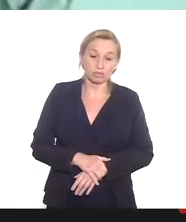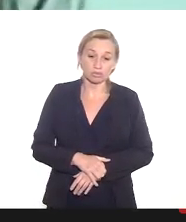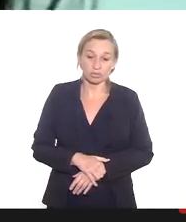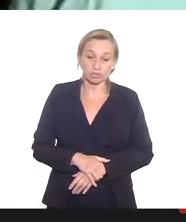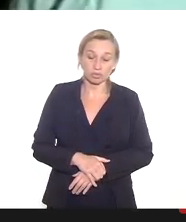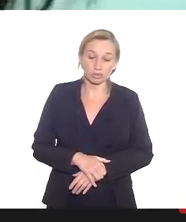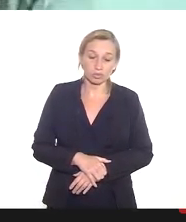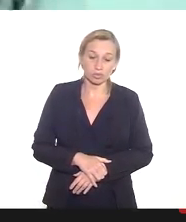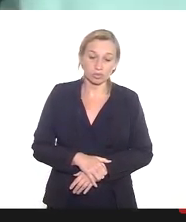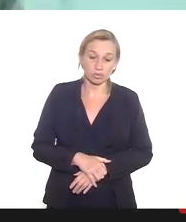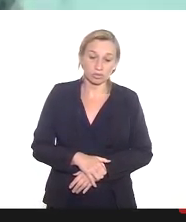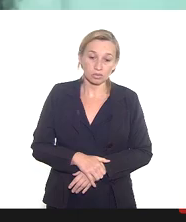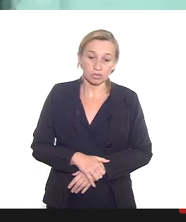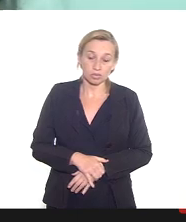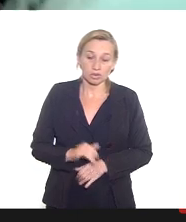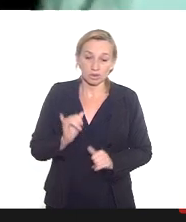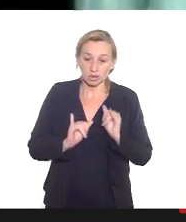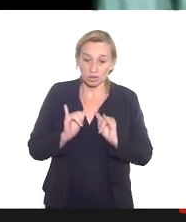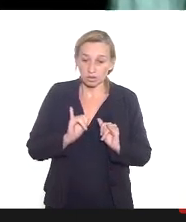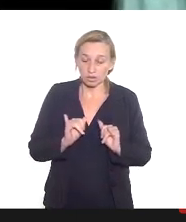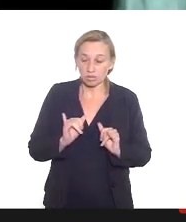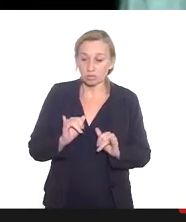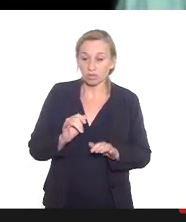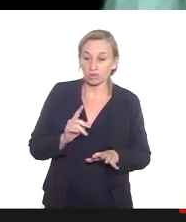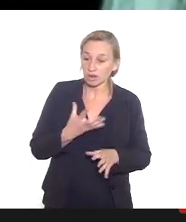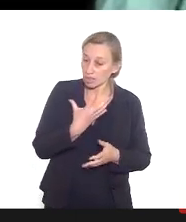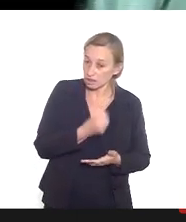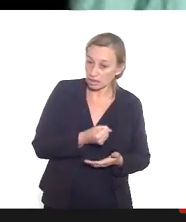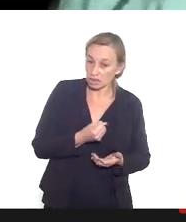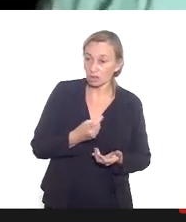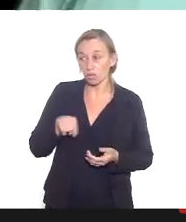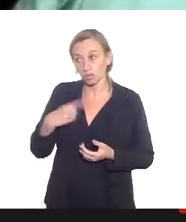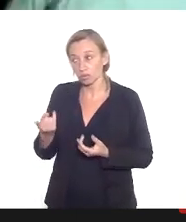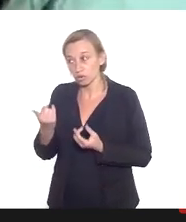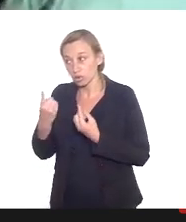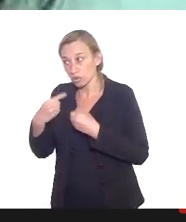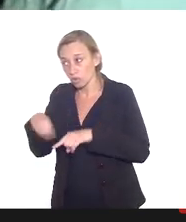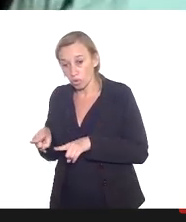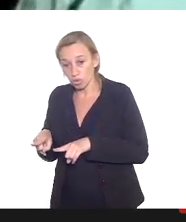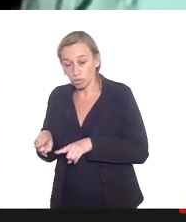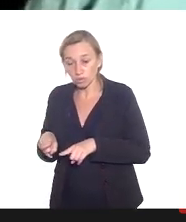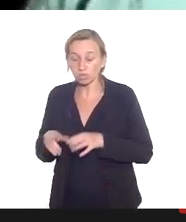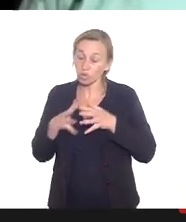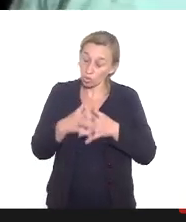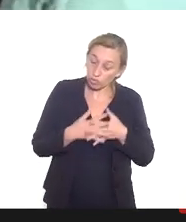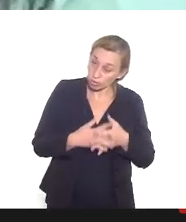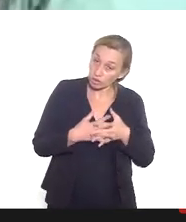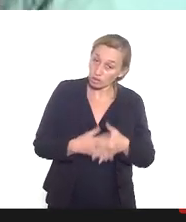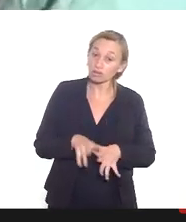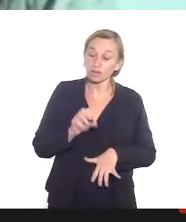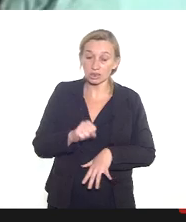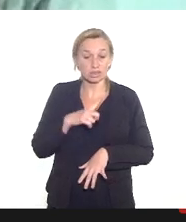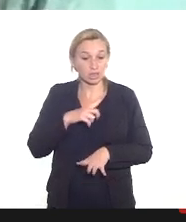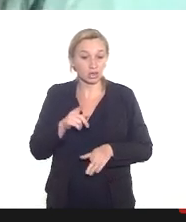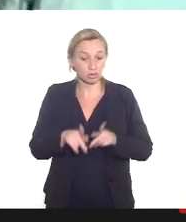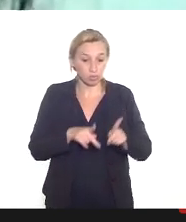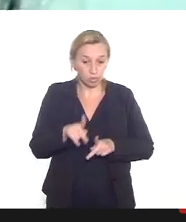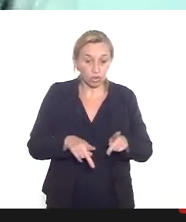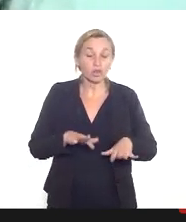os pareceres que sai na favoráveis pareceres que podem sair compra Então pode gerar uma confusão na